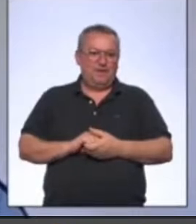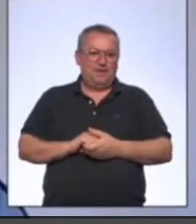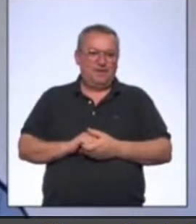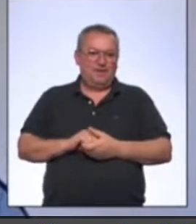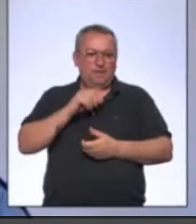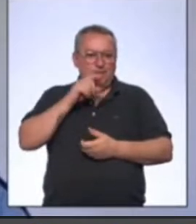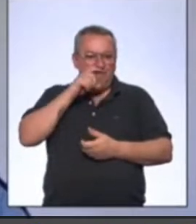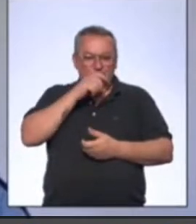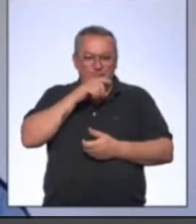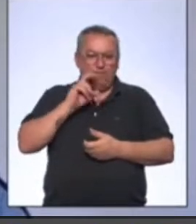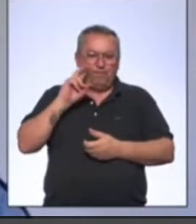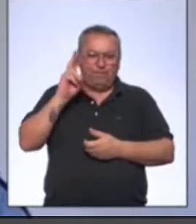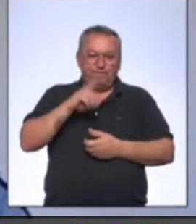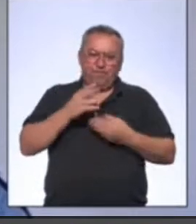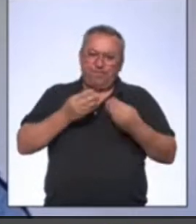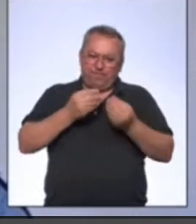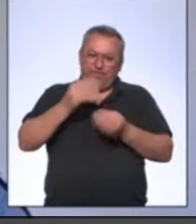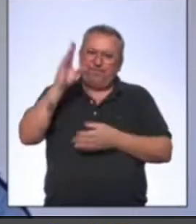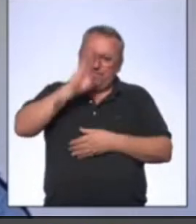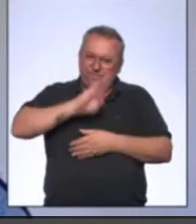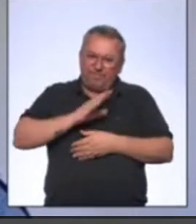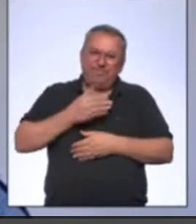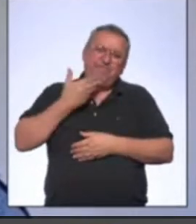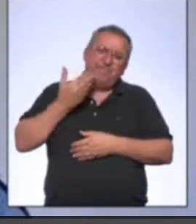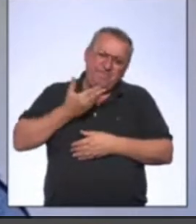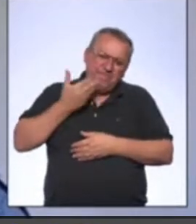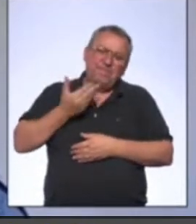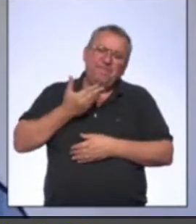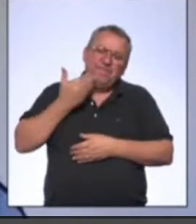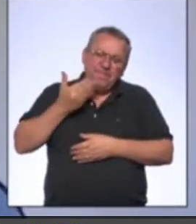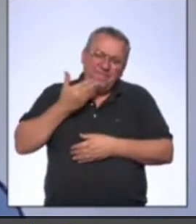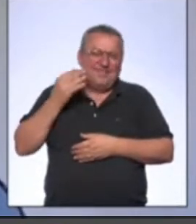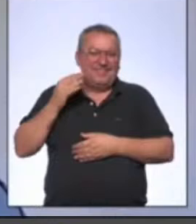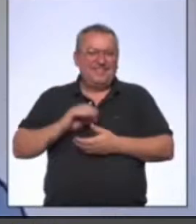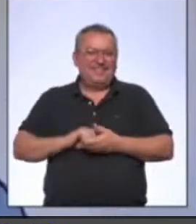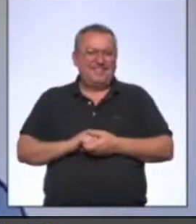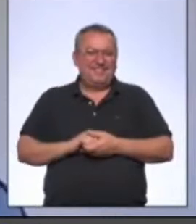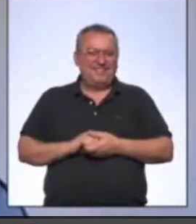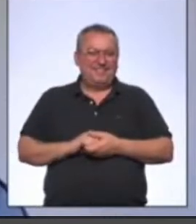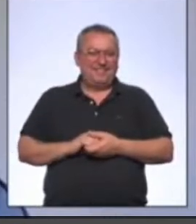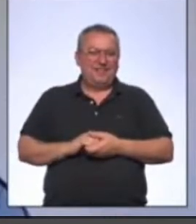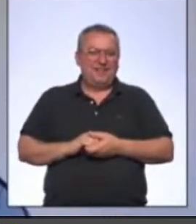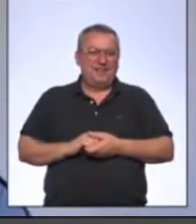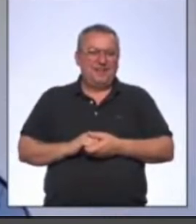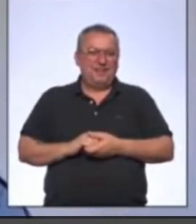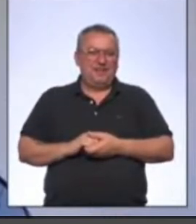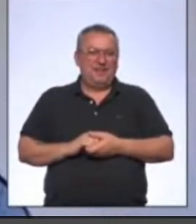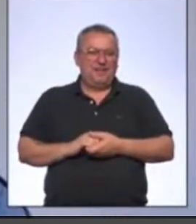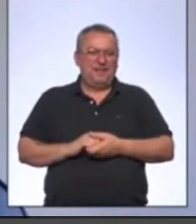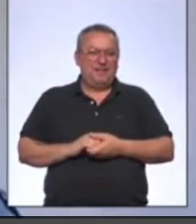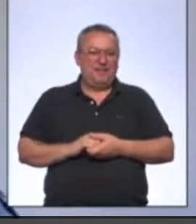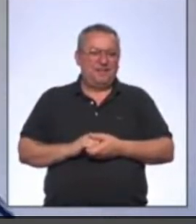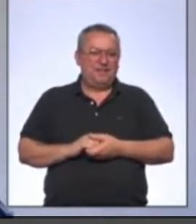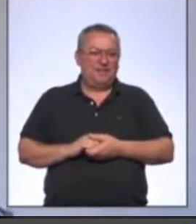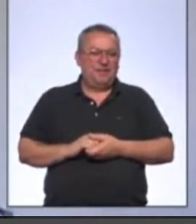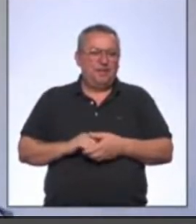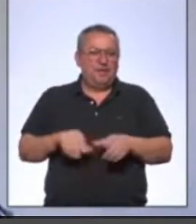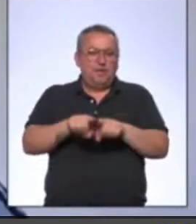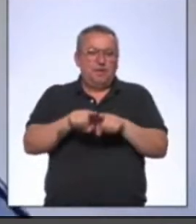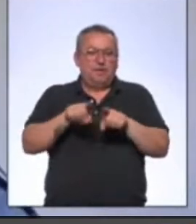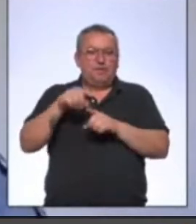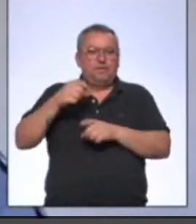Essa a gente deu de lambuja para vocês. Era fácil, não era? Que legal. Vamos seguir. A questão